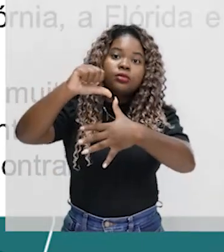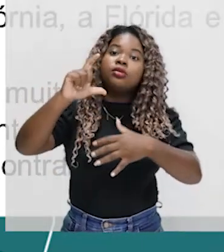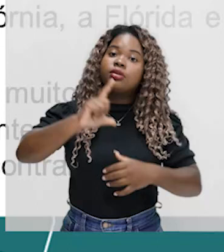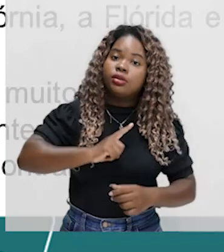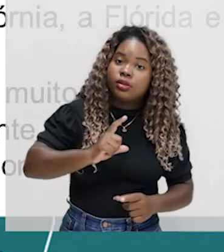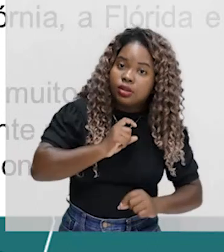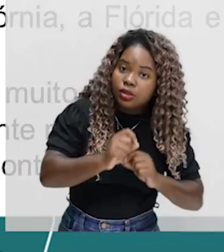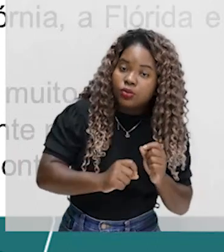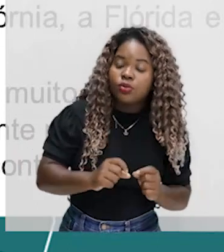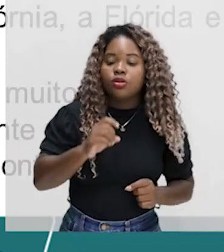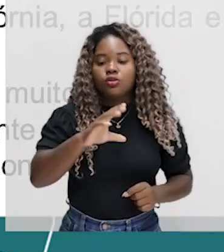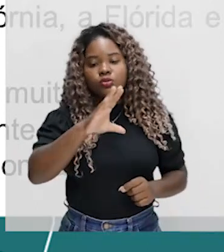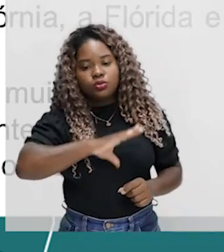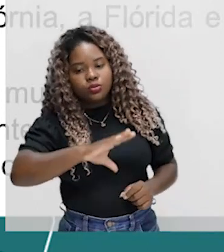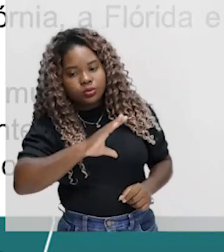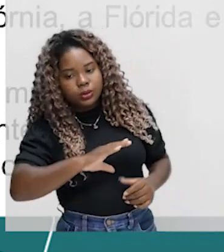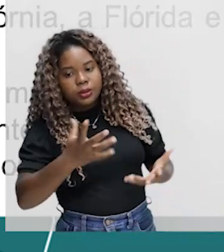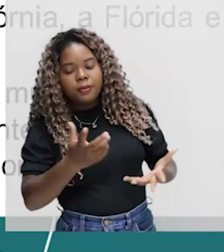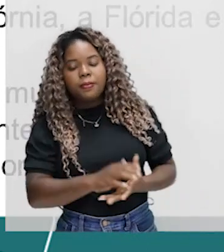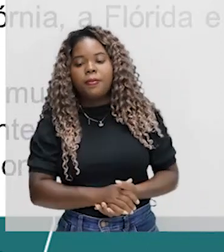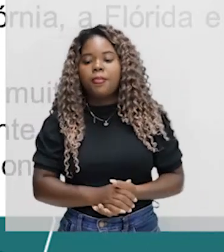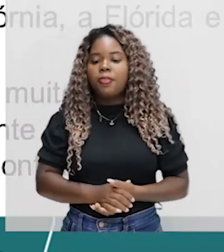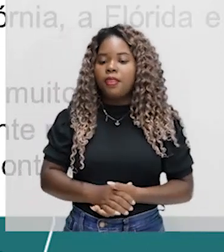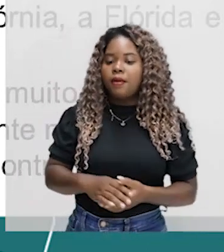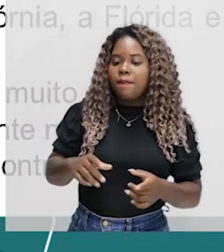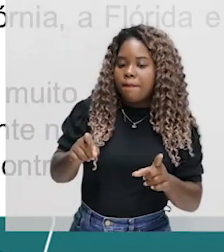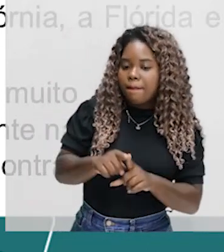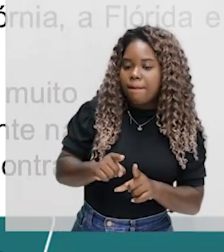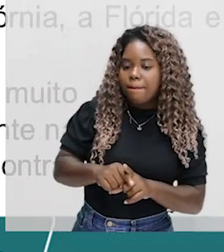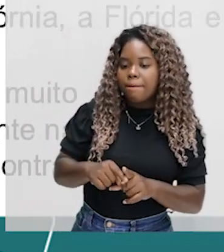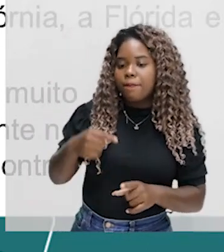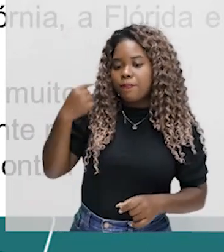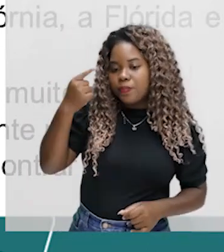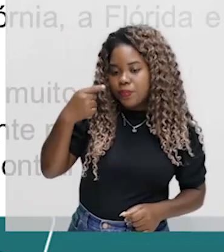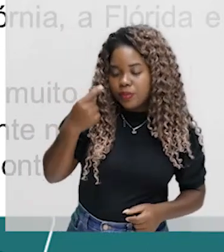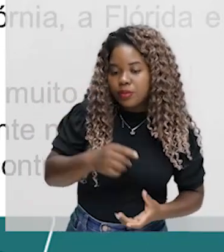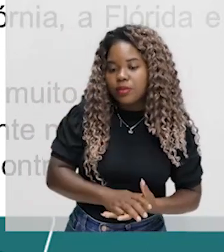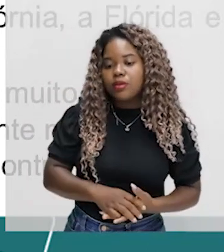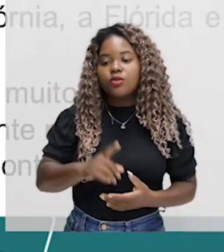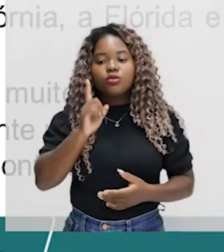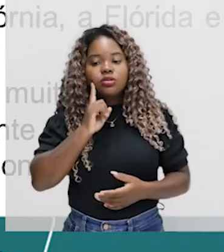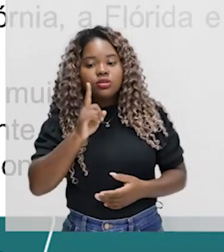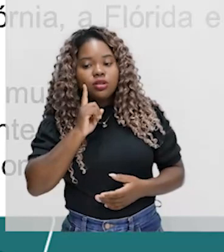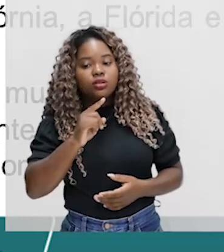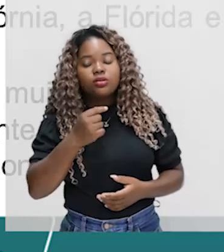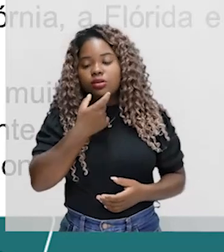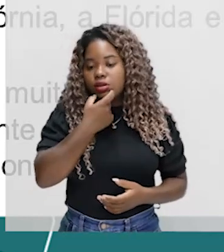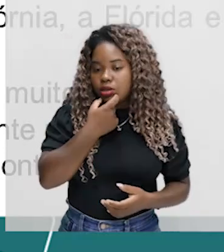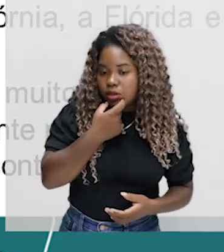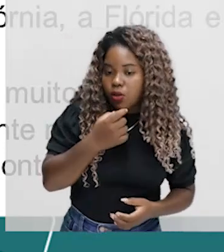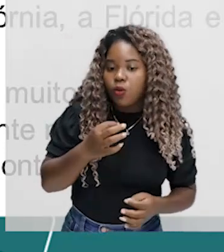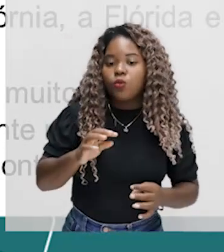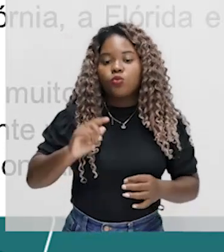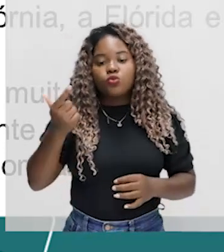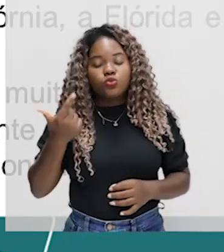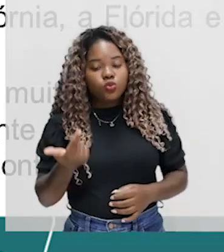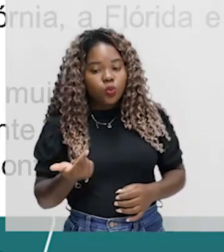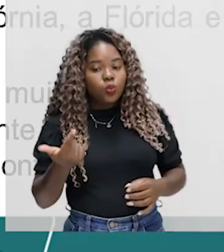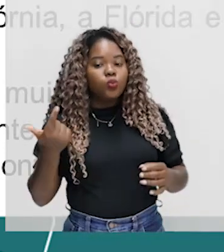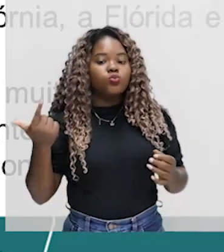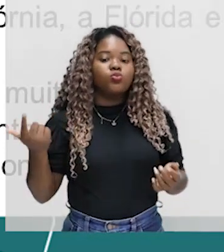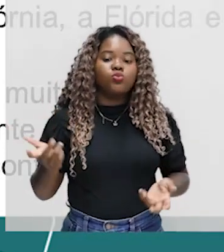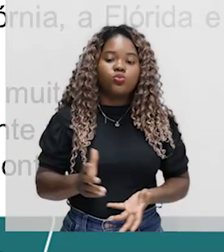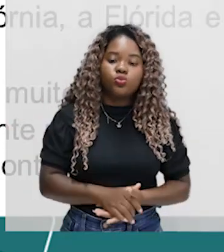portuguesa e os Estados Unidos e a Guiana inglesa que falam o inglês. Os outros países todos,